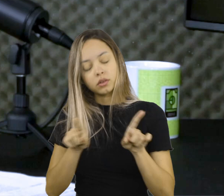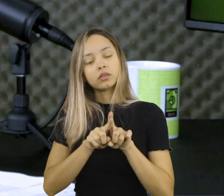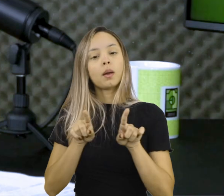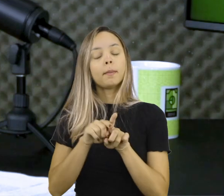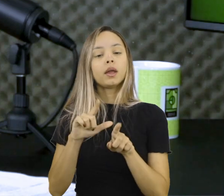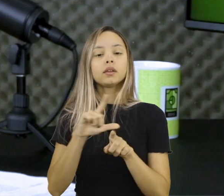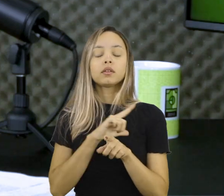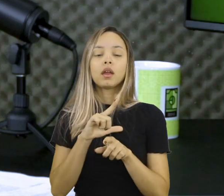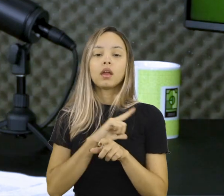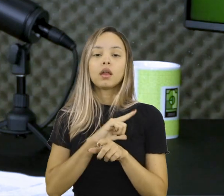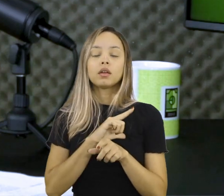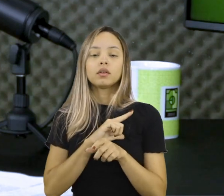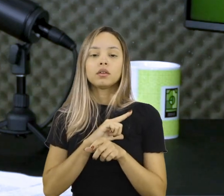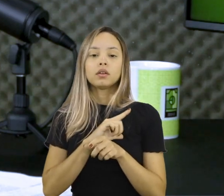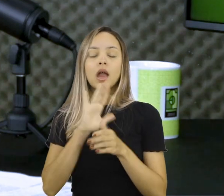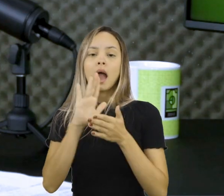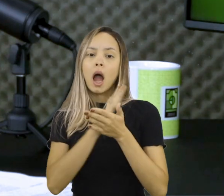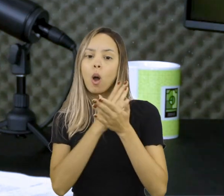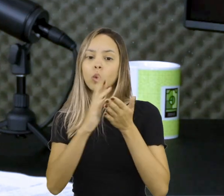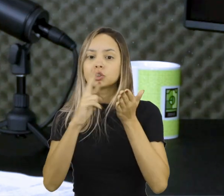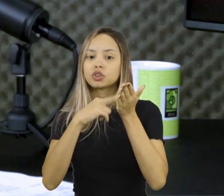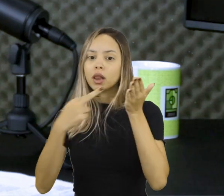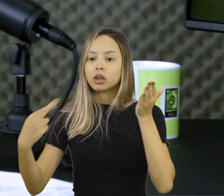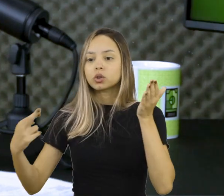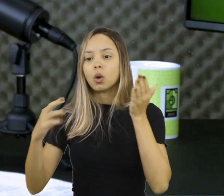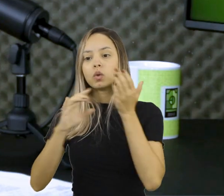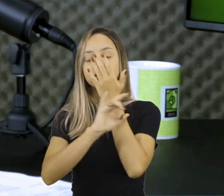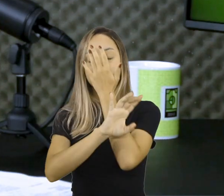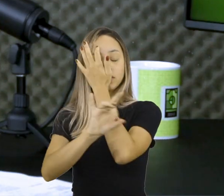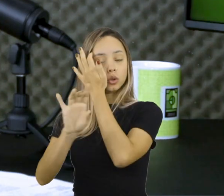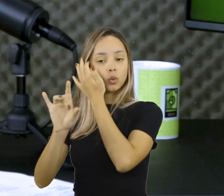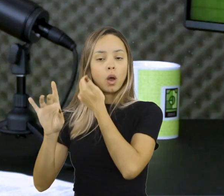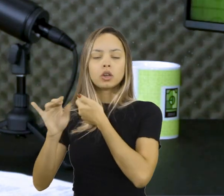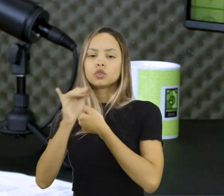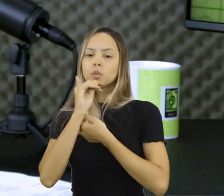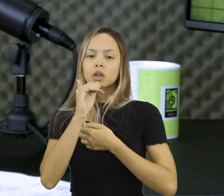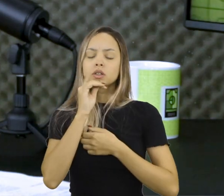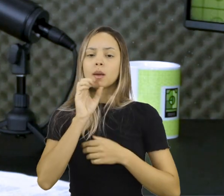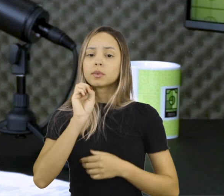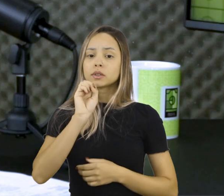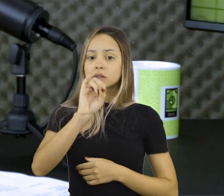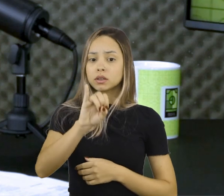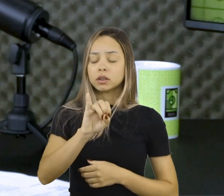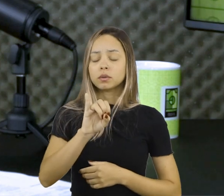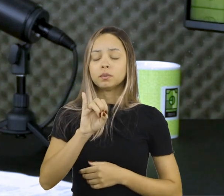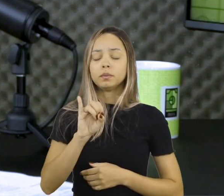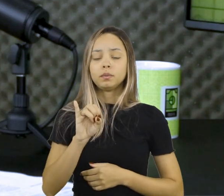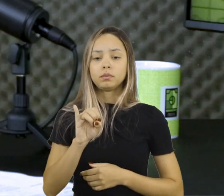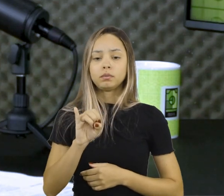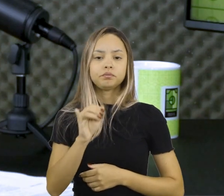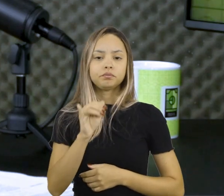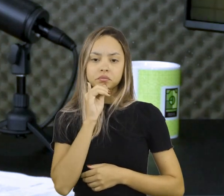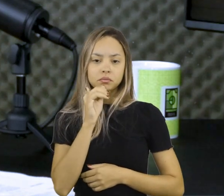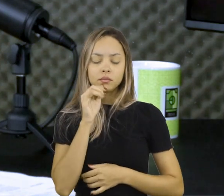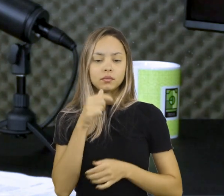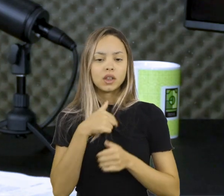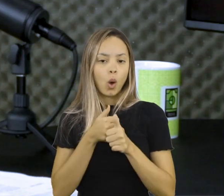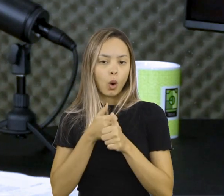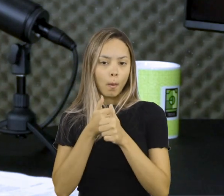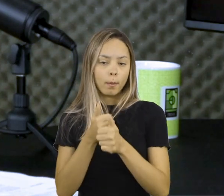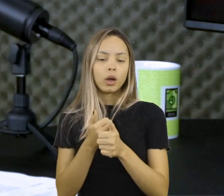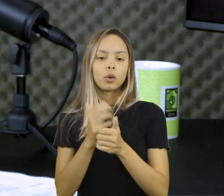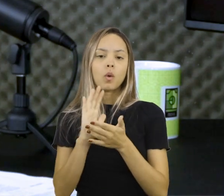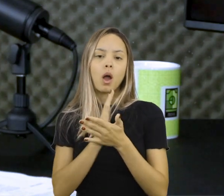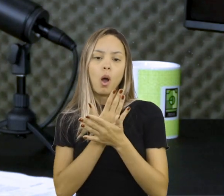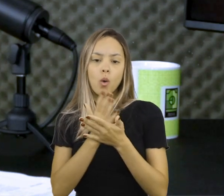eh alguns relatórios individual por exemplo se a por exemplo eu acompanho também alunos